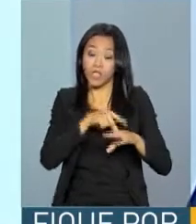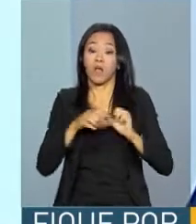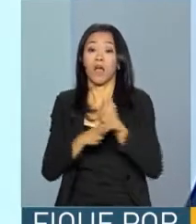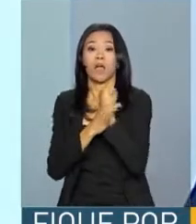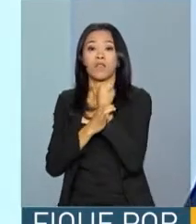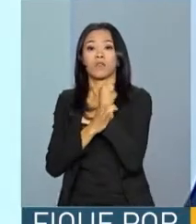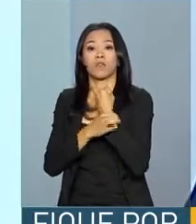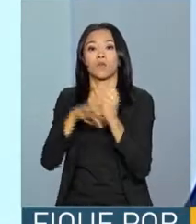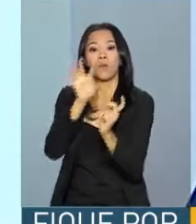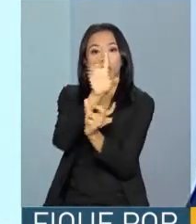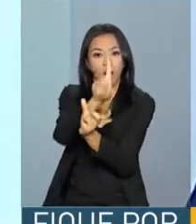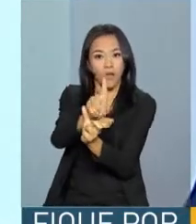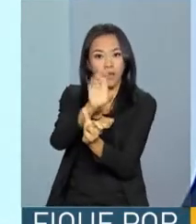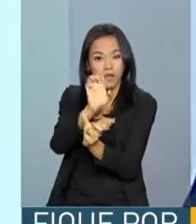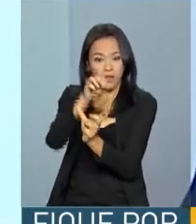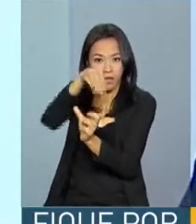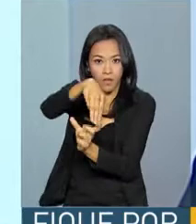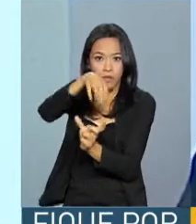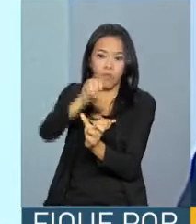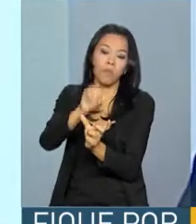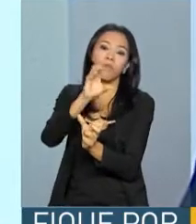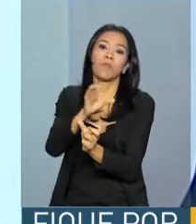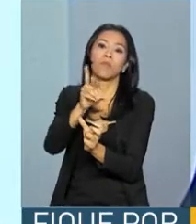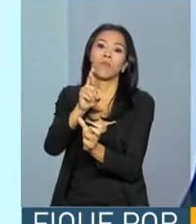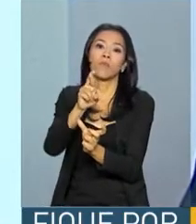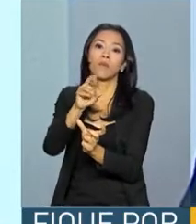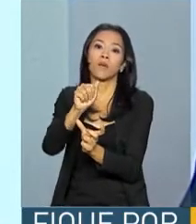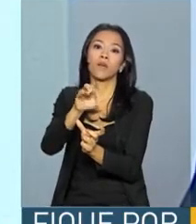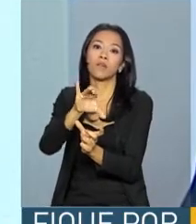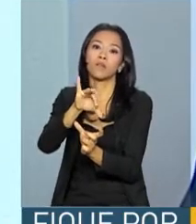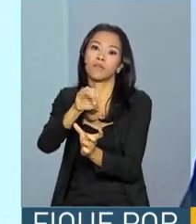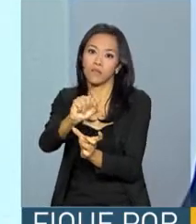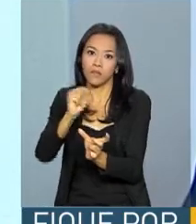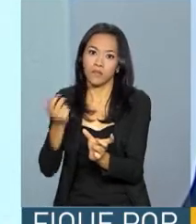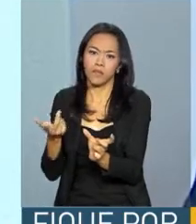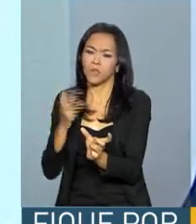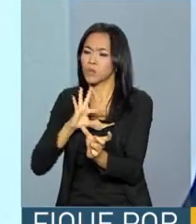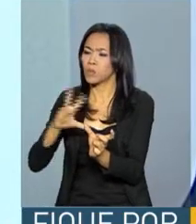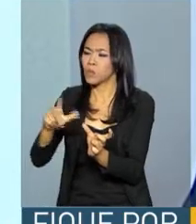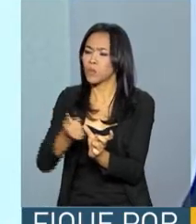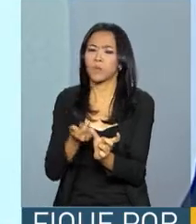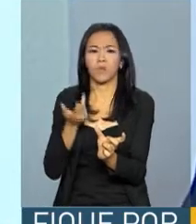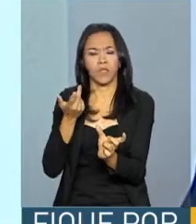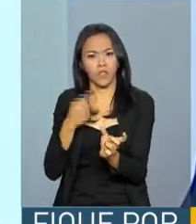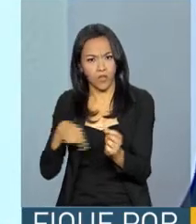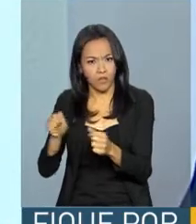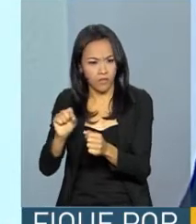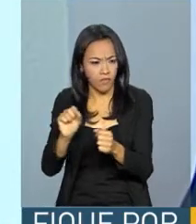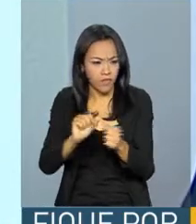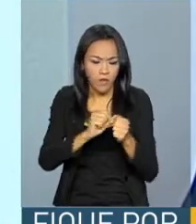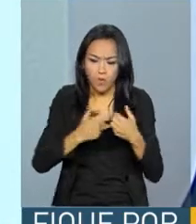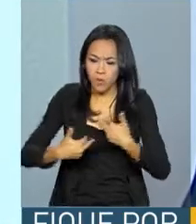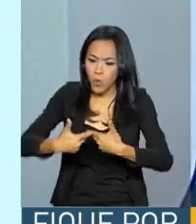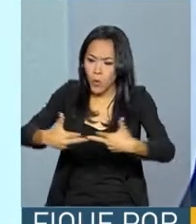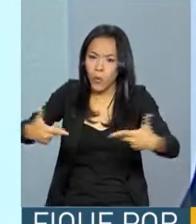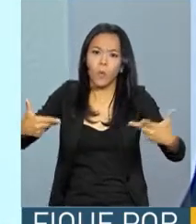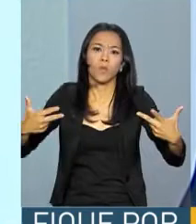Quando eu digo, como disse ao início desta fala, as questões todas que levantamos, foi para que nós